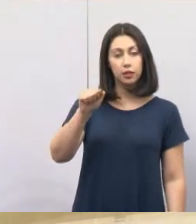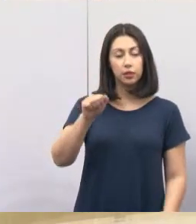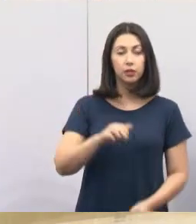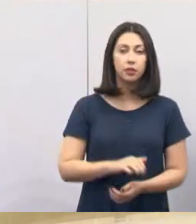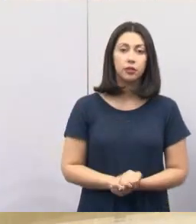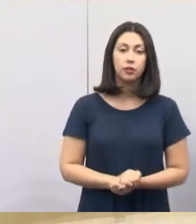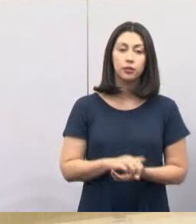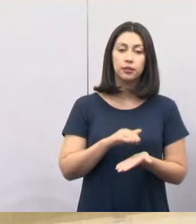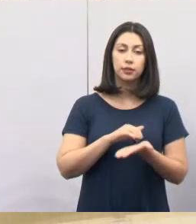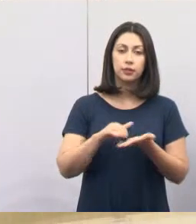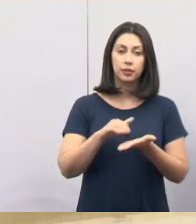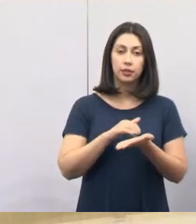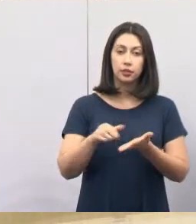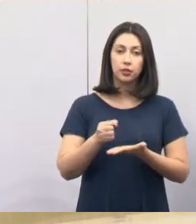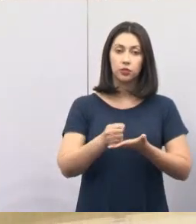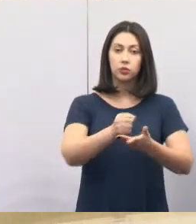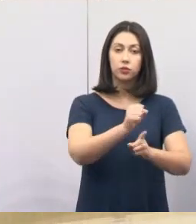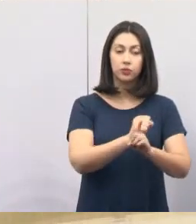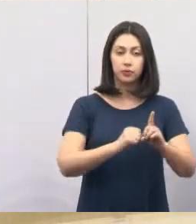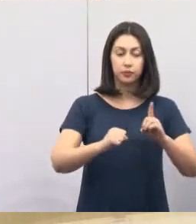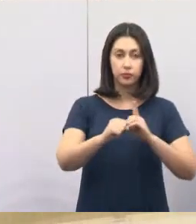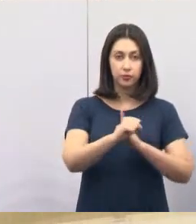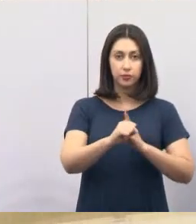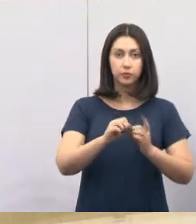Alibe, secretária de Assistência Social.